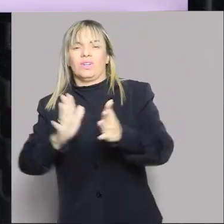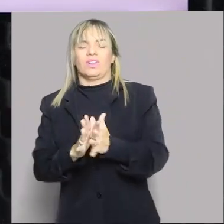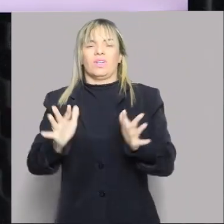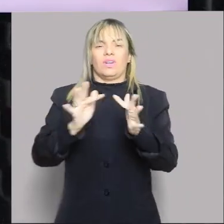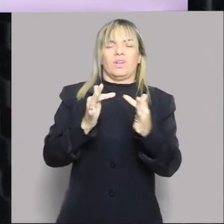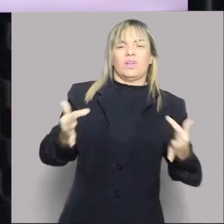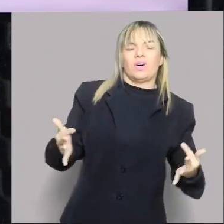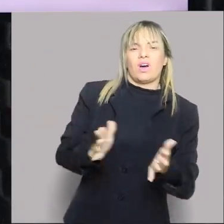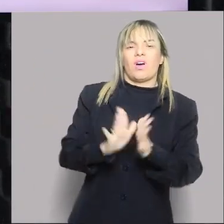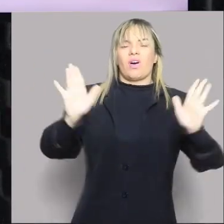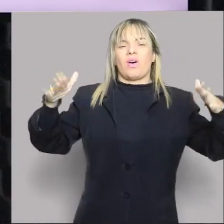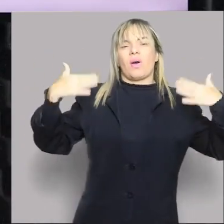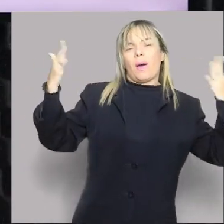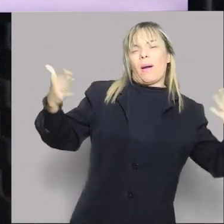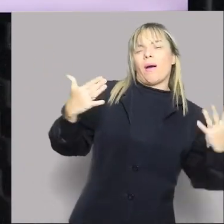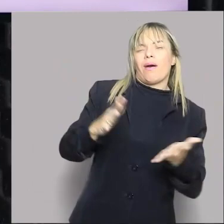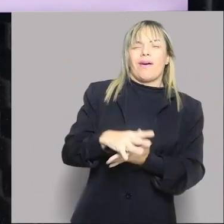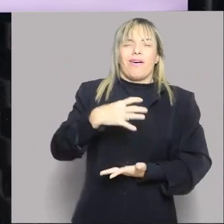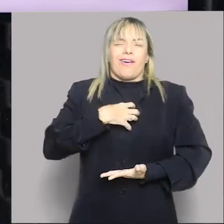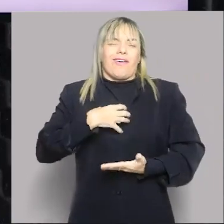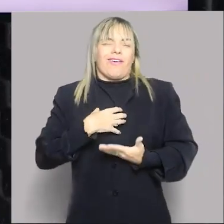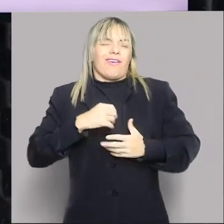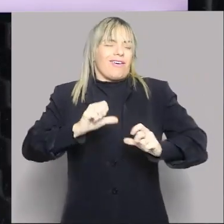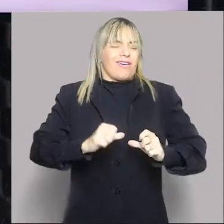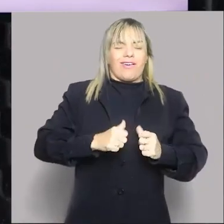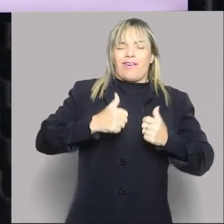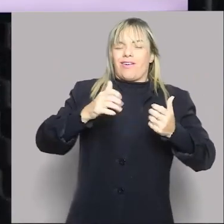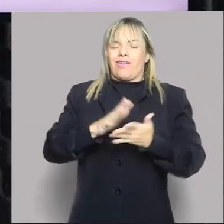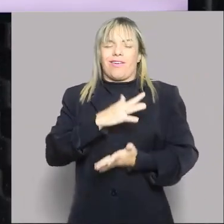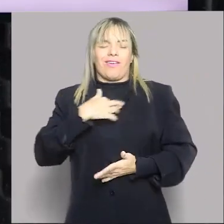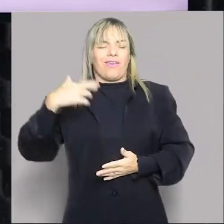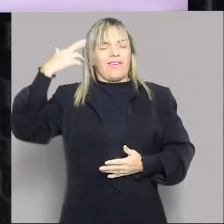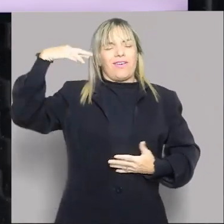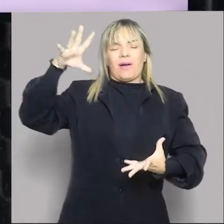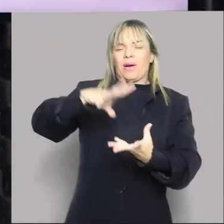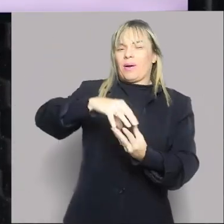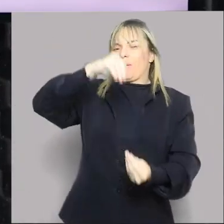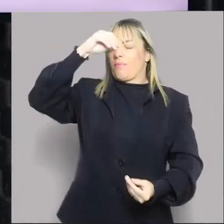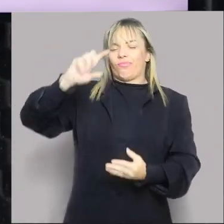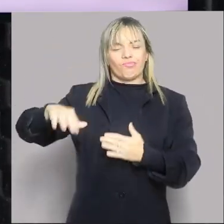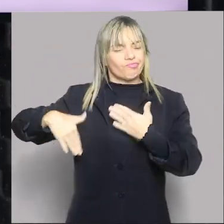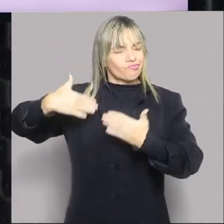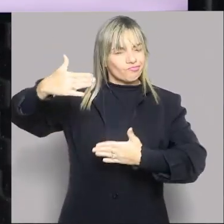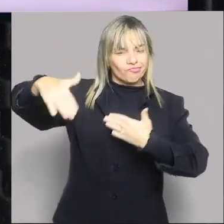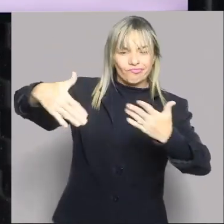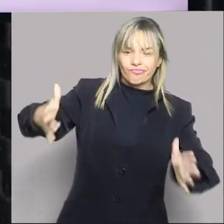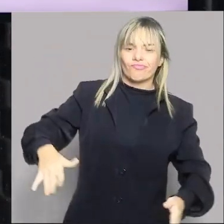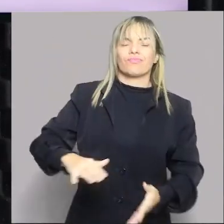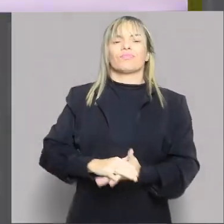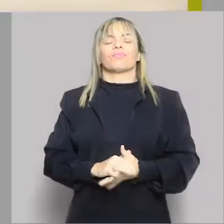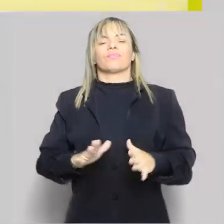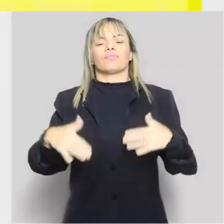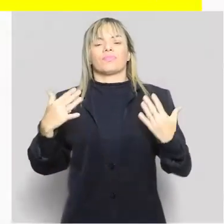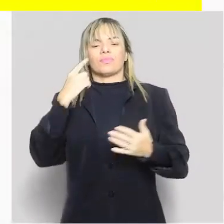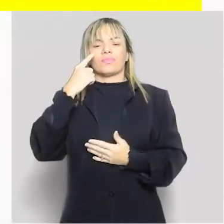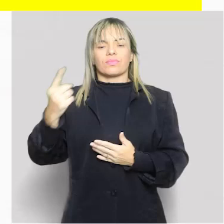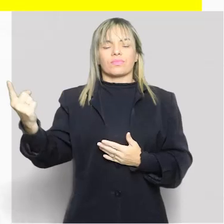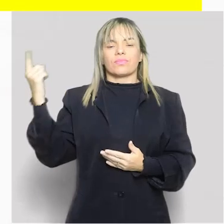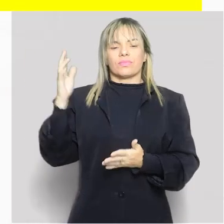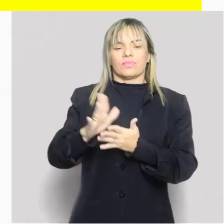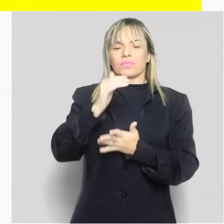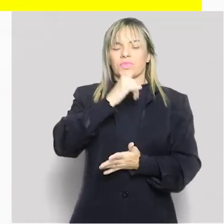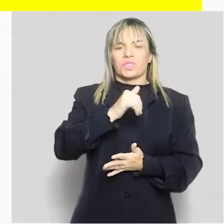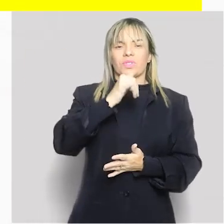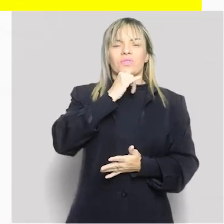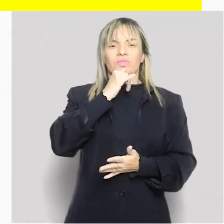da diversão, do bem-estar, da alegria, do religioso, do espiritual e assim por diante. Eu trouxe um exemplo aqui do qual eu